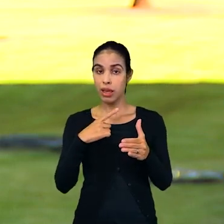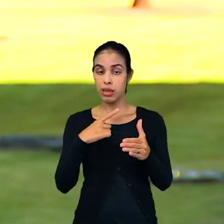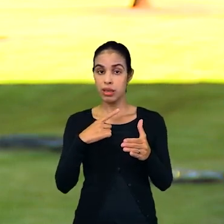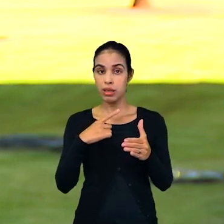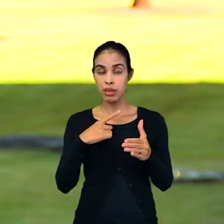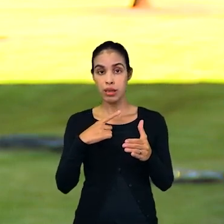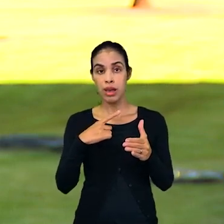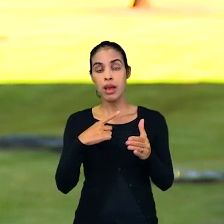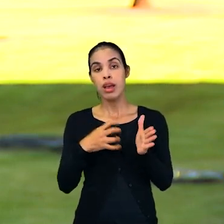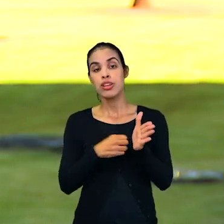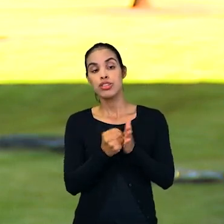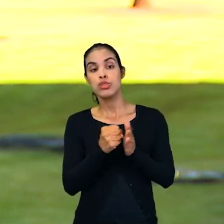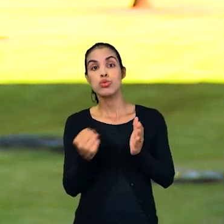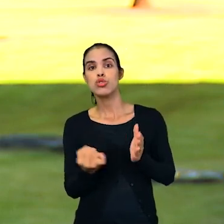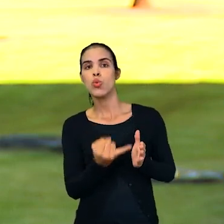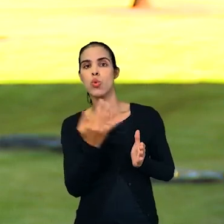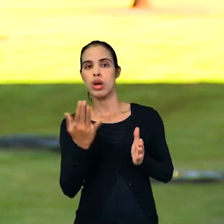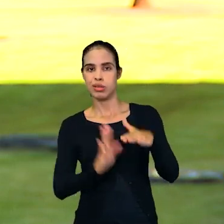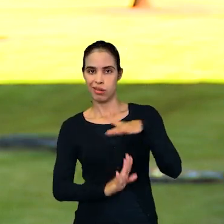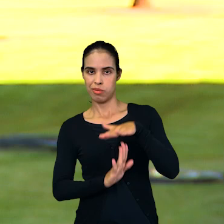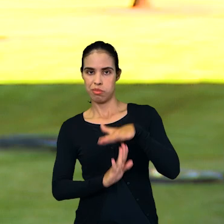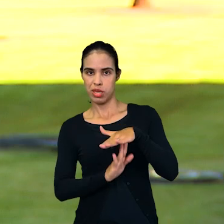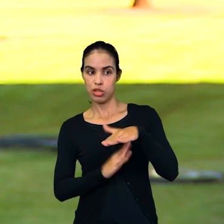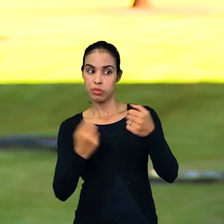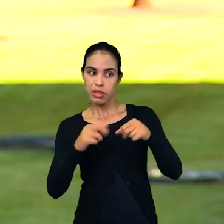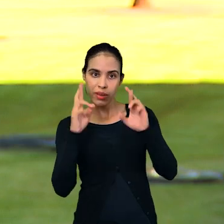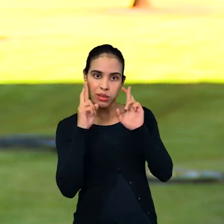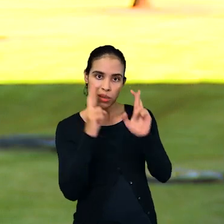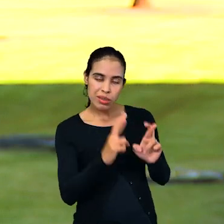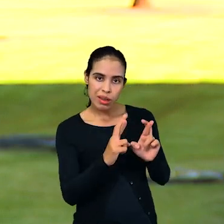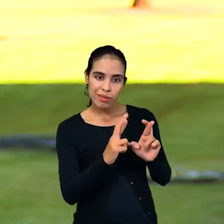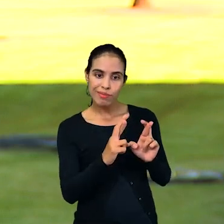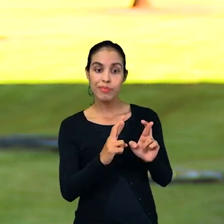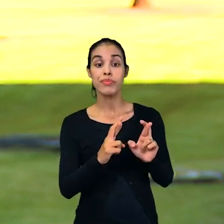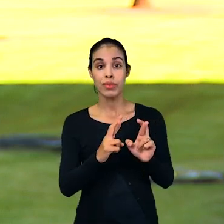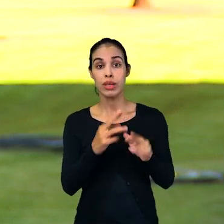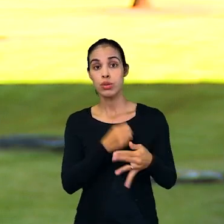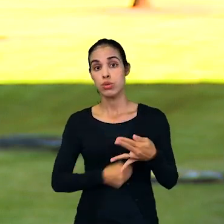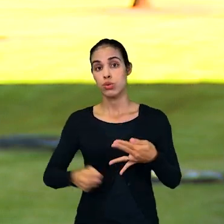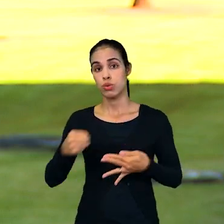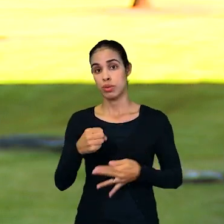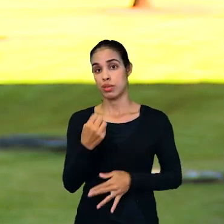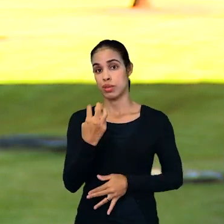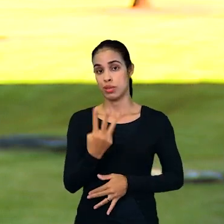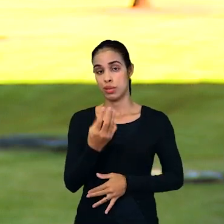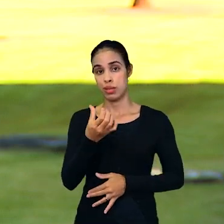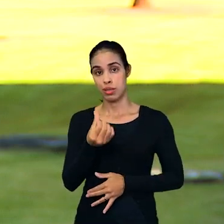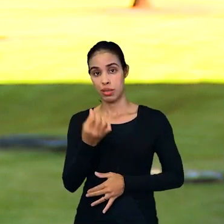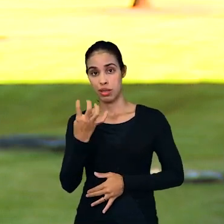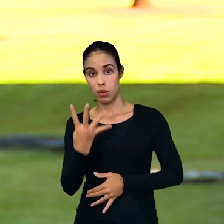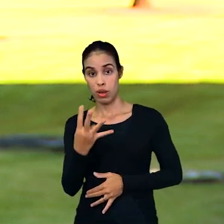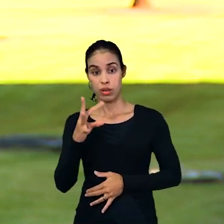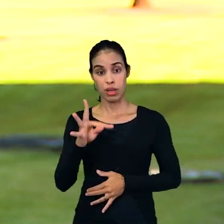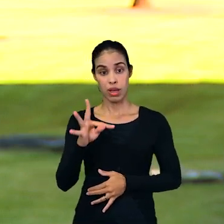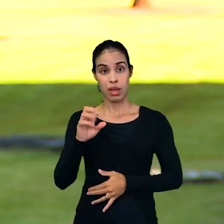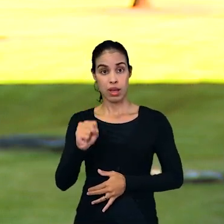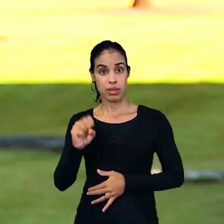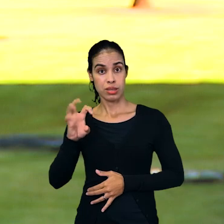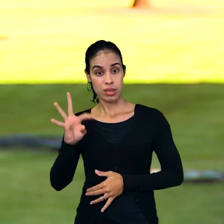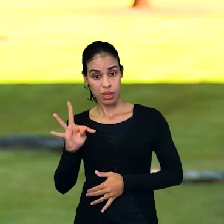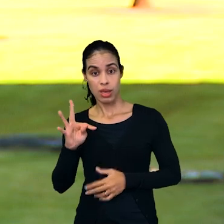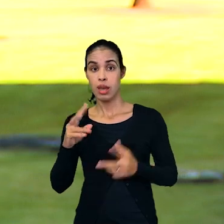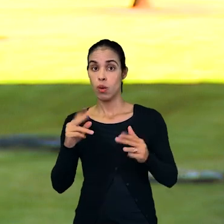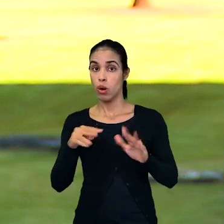a proporcionalidade do aditivo deveriam ser respeitadas. A decisão ocorreu com base na súmula 364